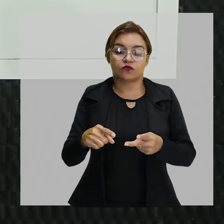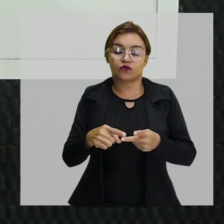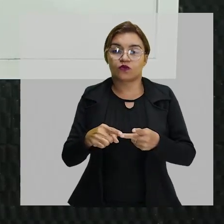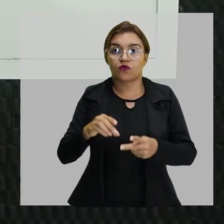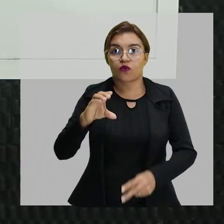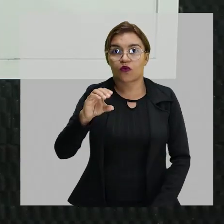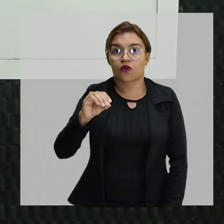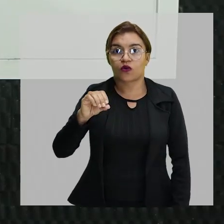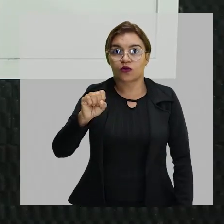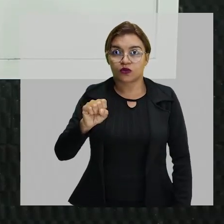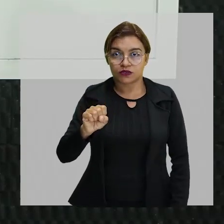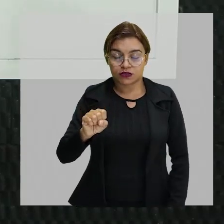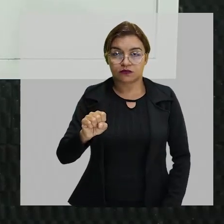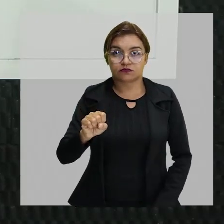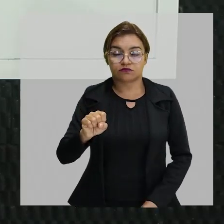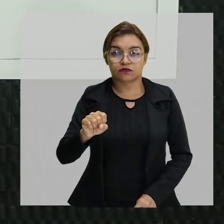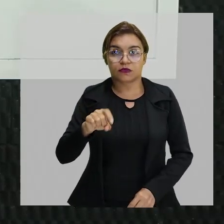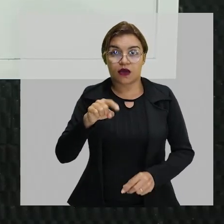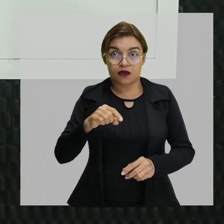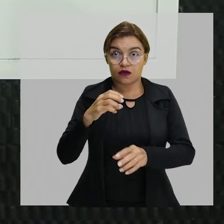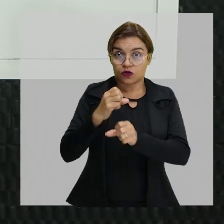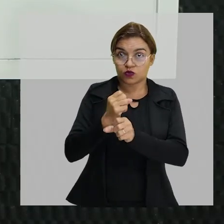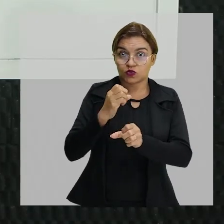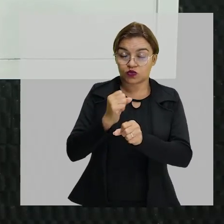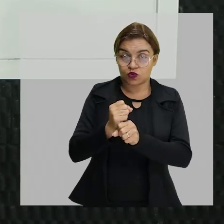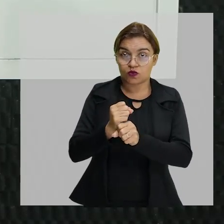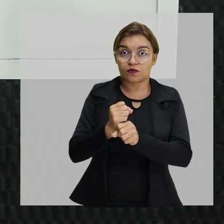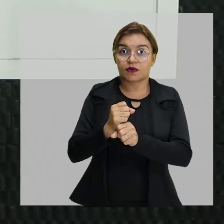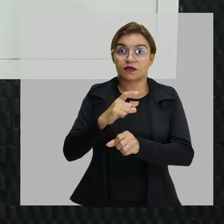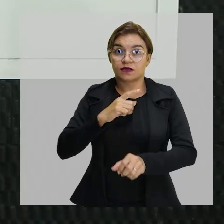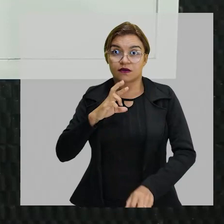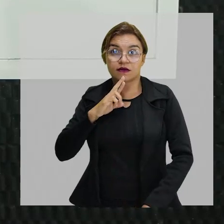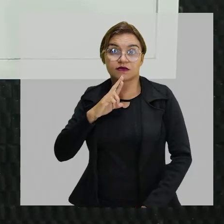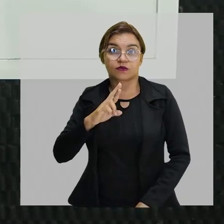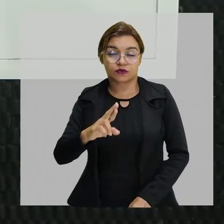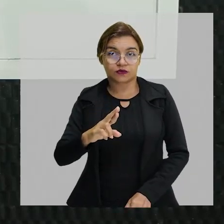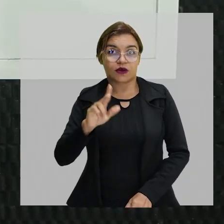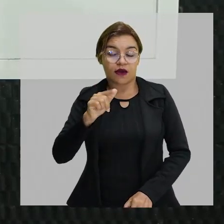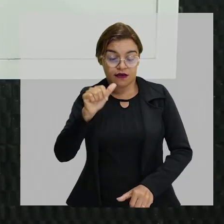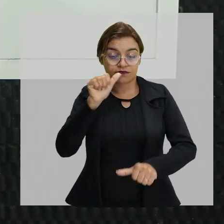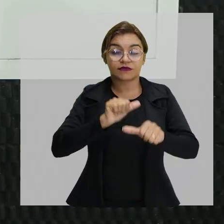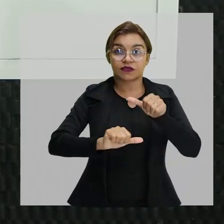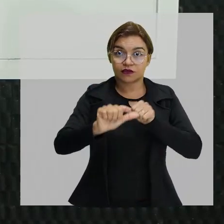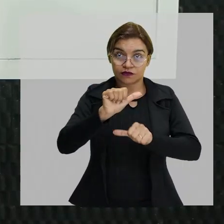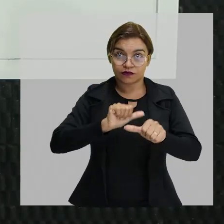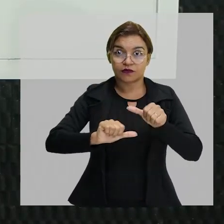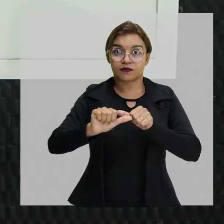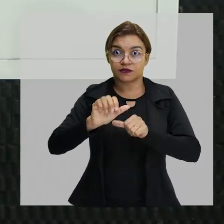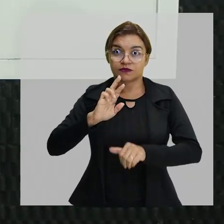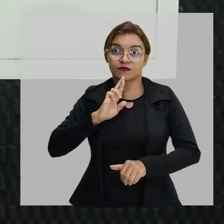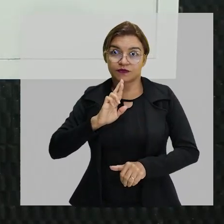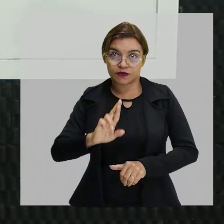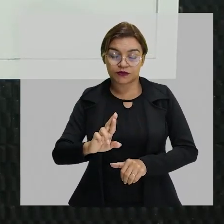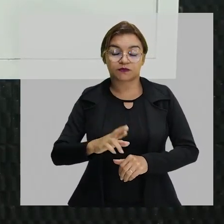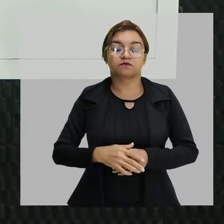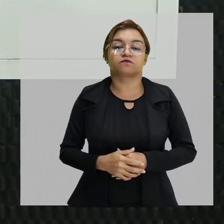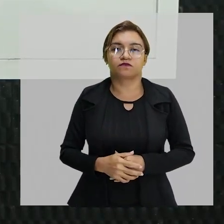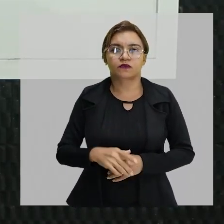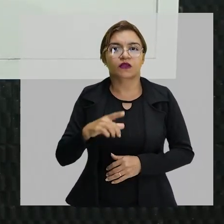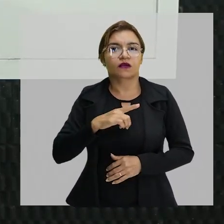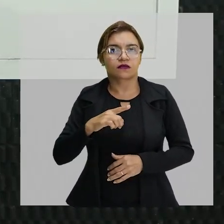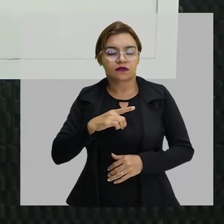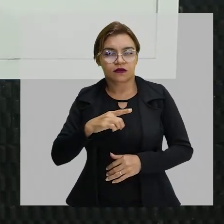transformar essa soma em um produto, né? A gente fala de transformação em produto, tá? Existem